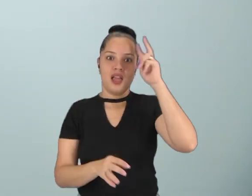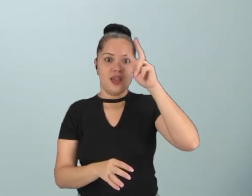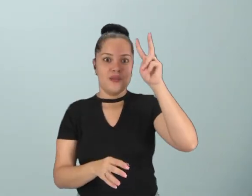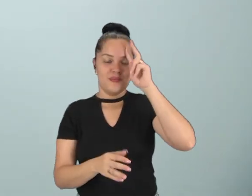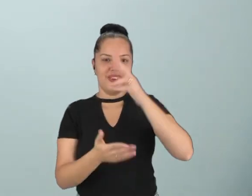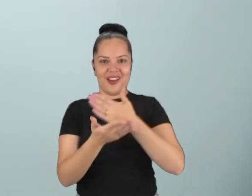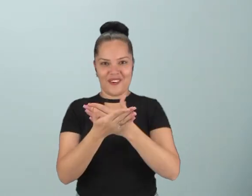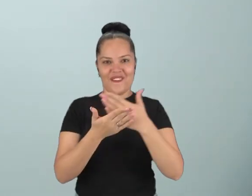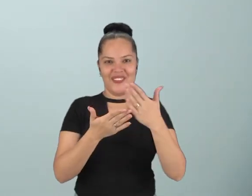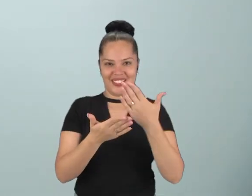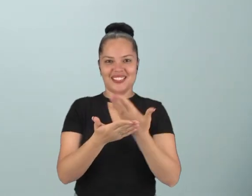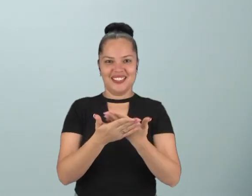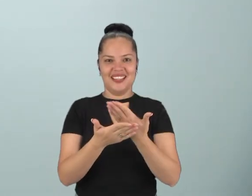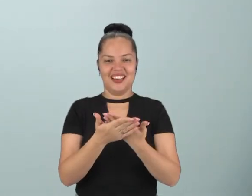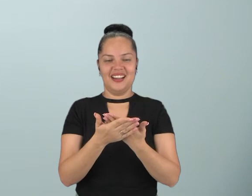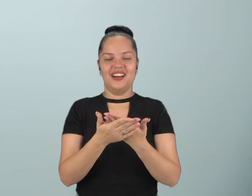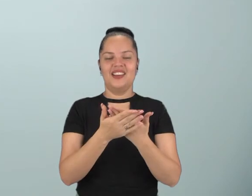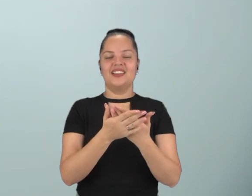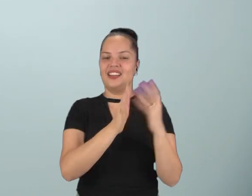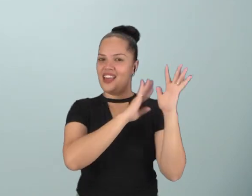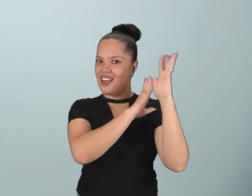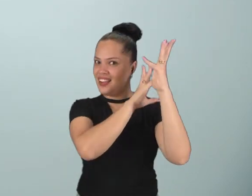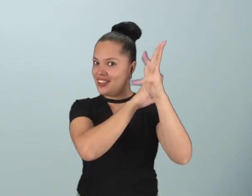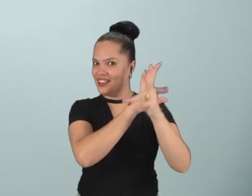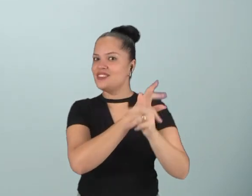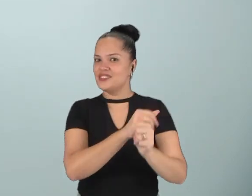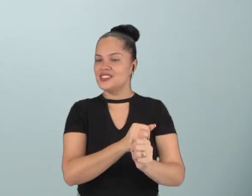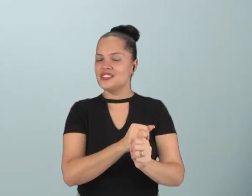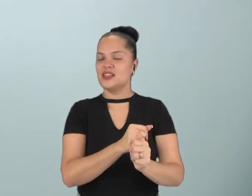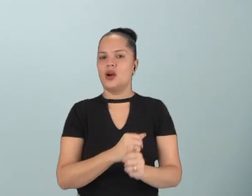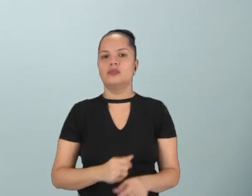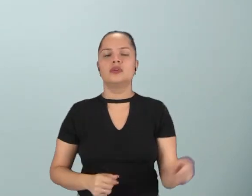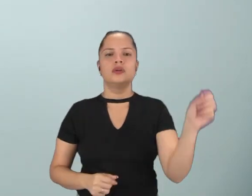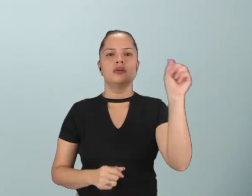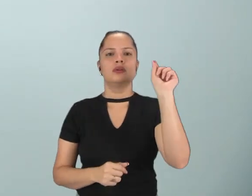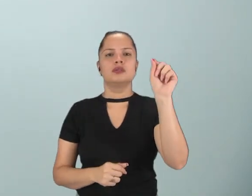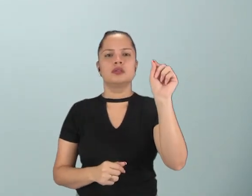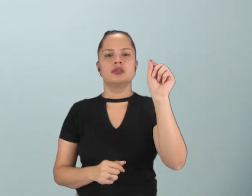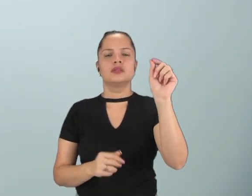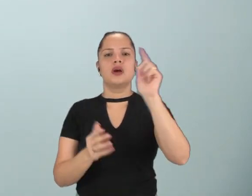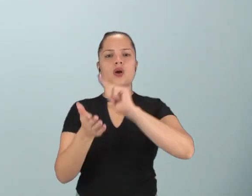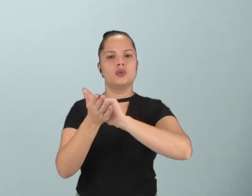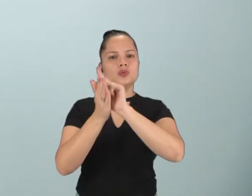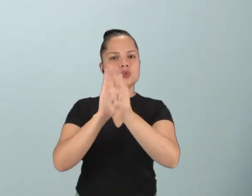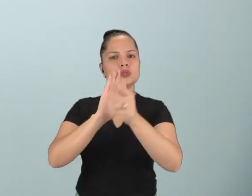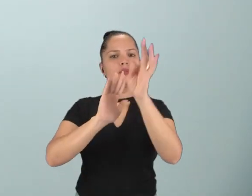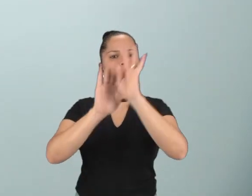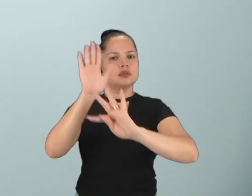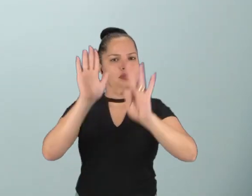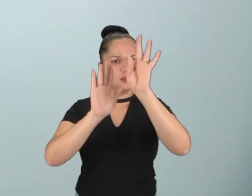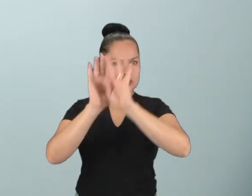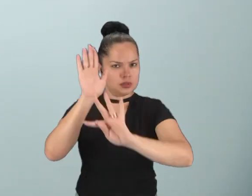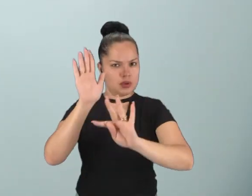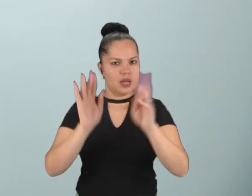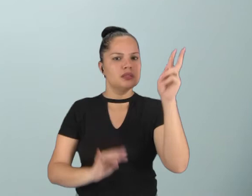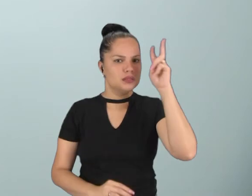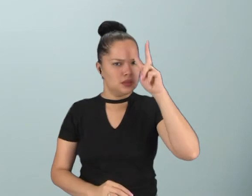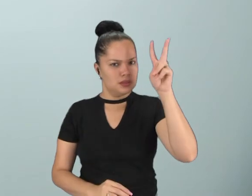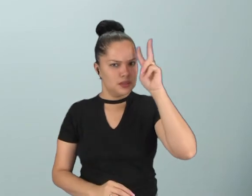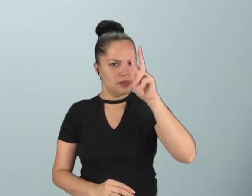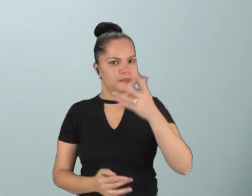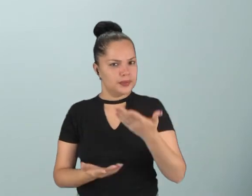aula, apenas retomando o que já aprendemos, né? Então, o que são gêneros textuais? Estão